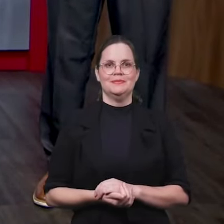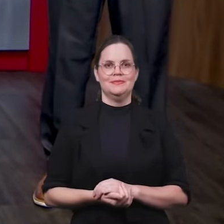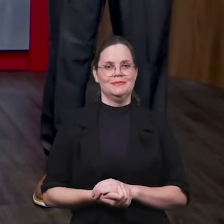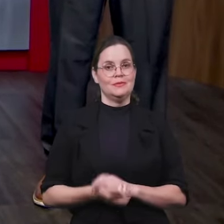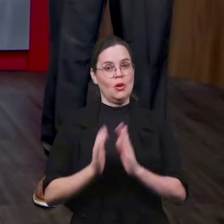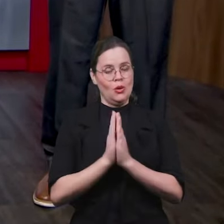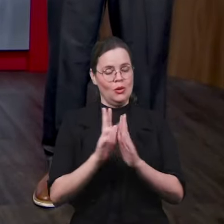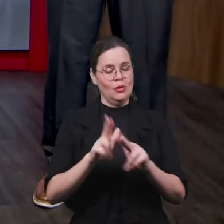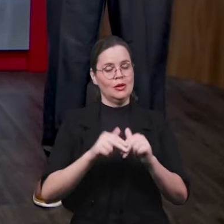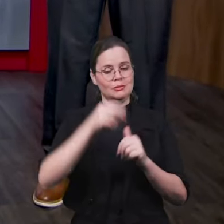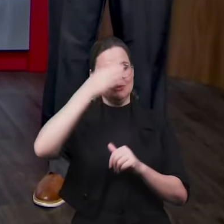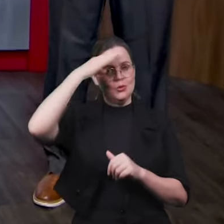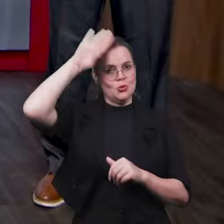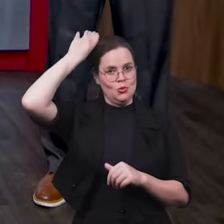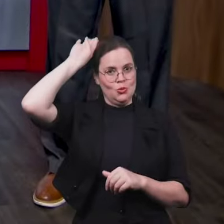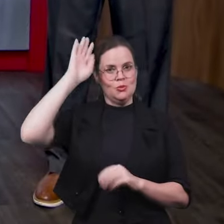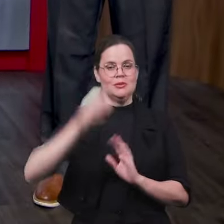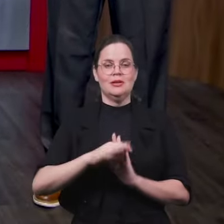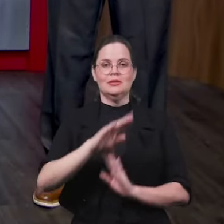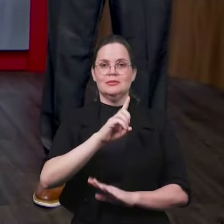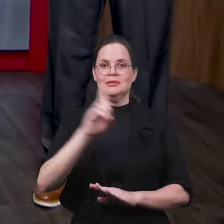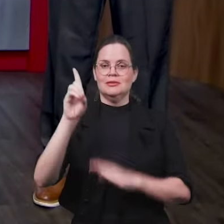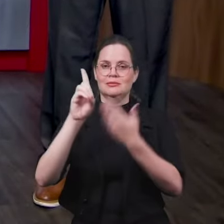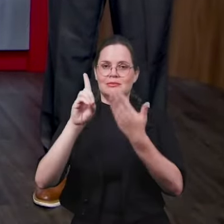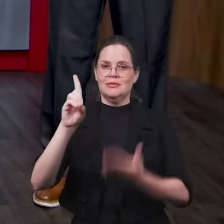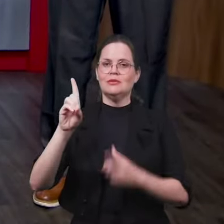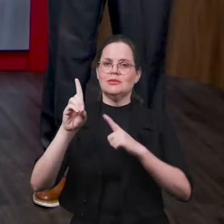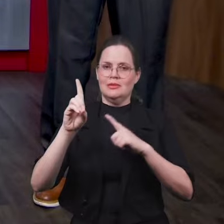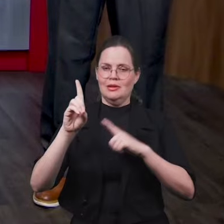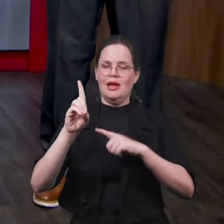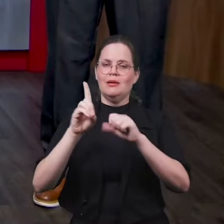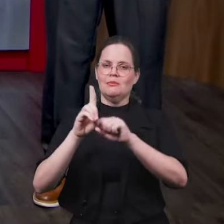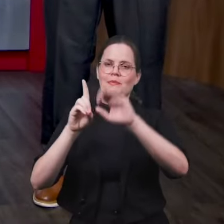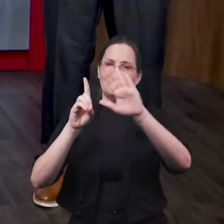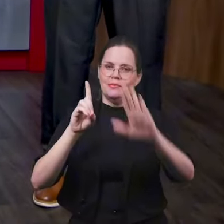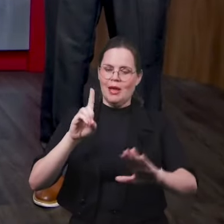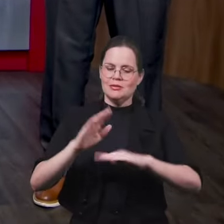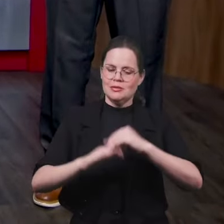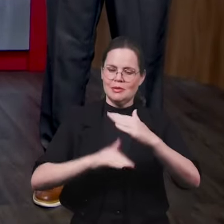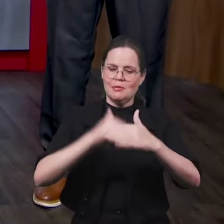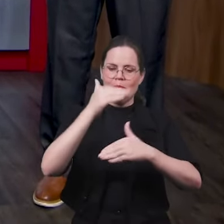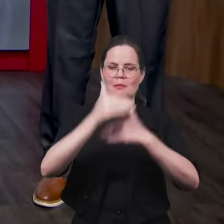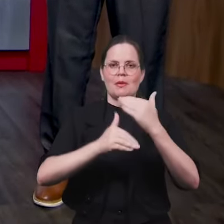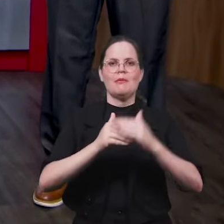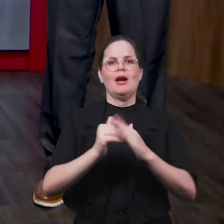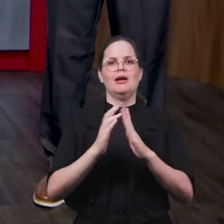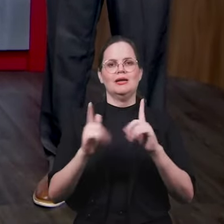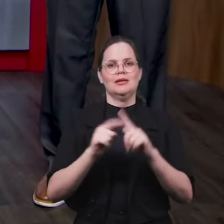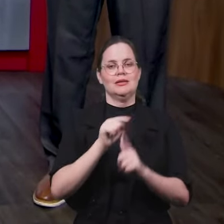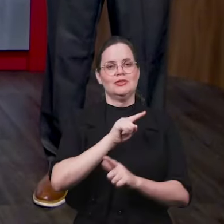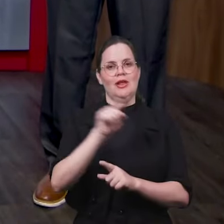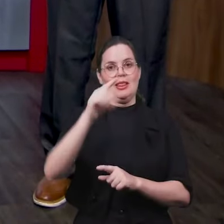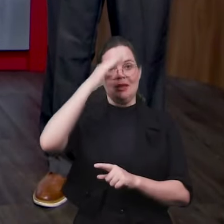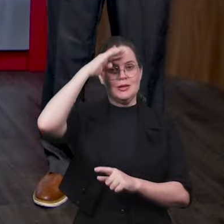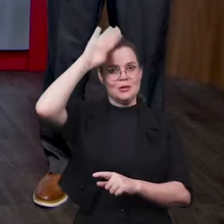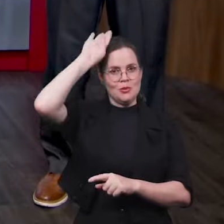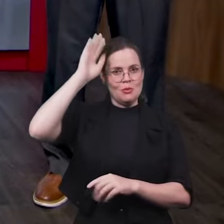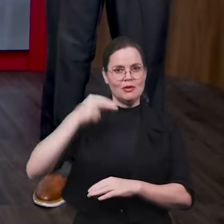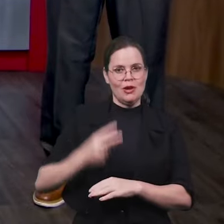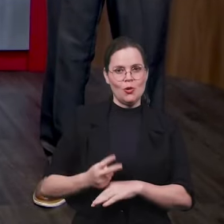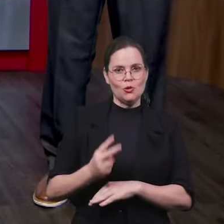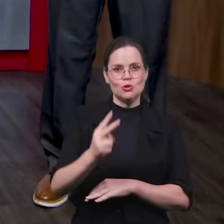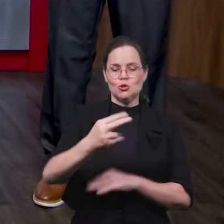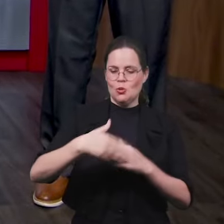Cuba. Amém. Orem por Cuba. Amém. O Senhor tem prosperado a sua obra em Cuba Sim, Senhor. e